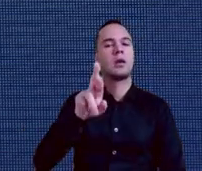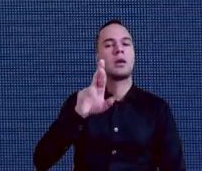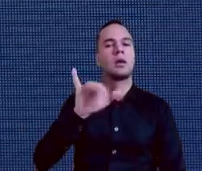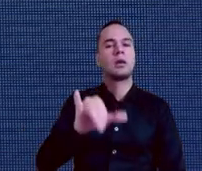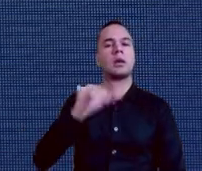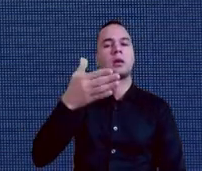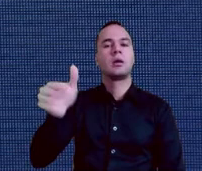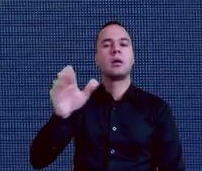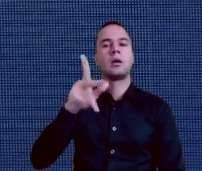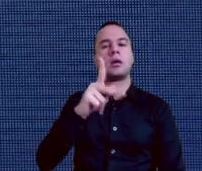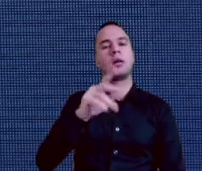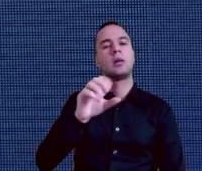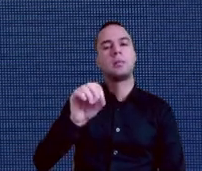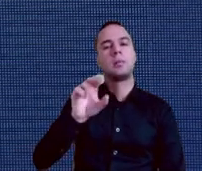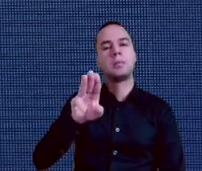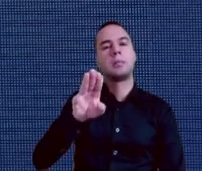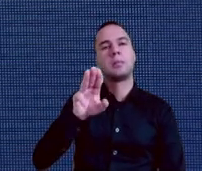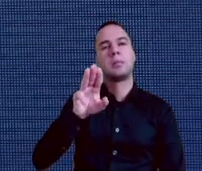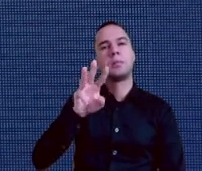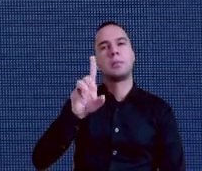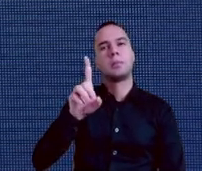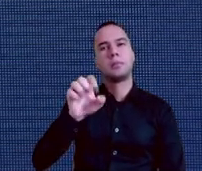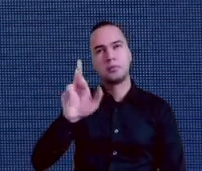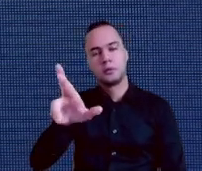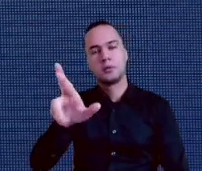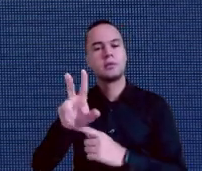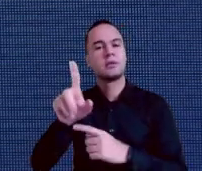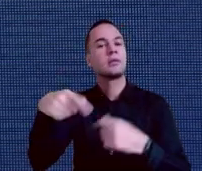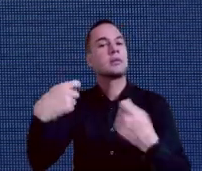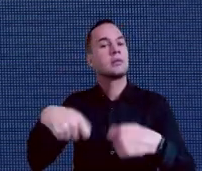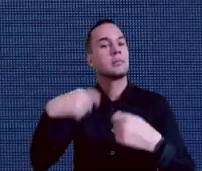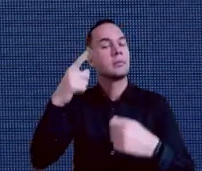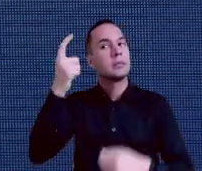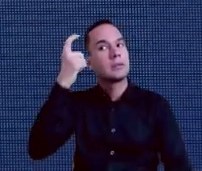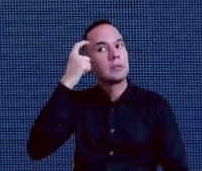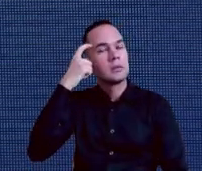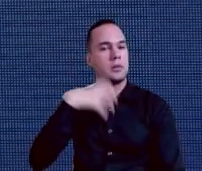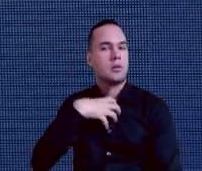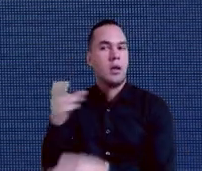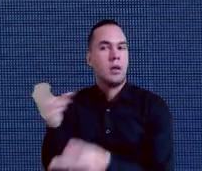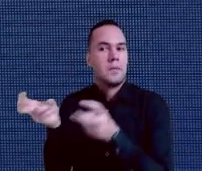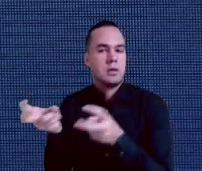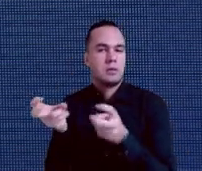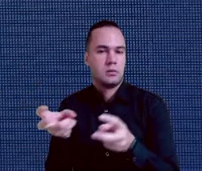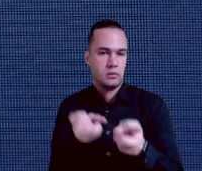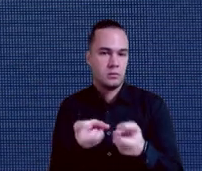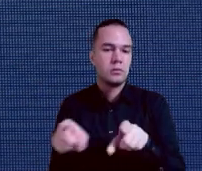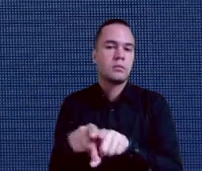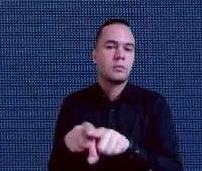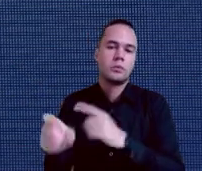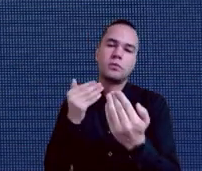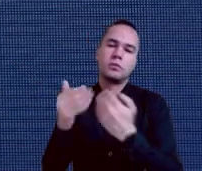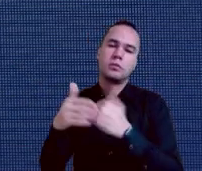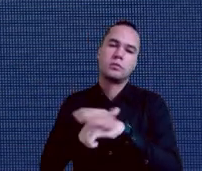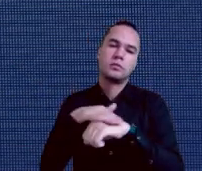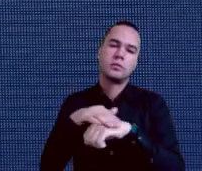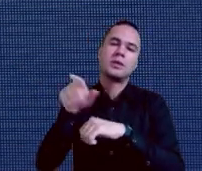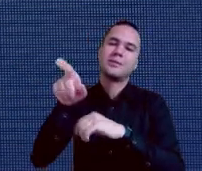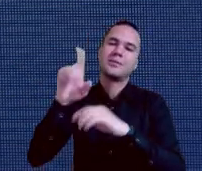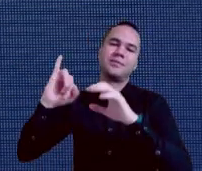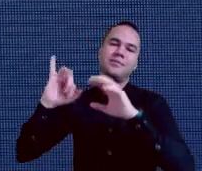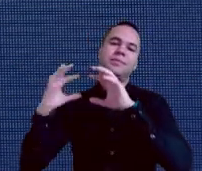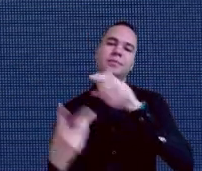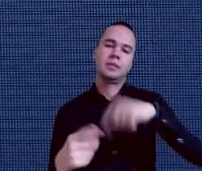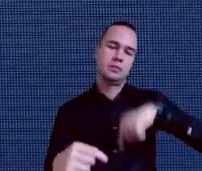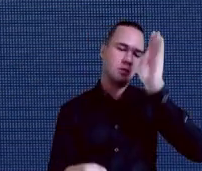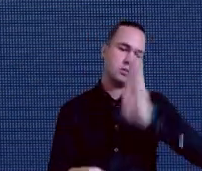importante porque você precisa ter muito esse filho e esse essa comunicação muito com Fundos gringos também não só os Fundos